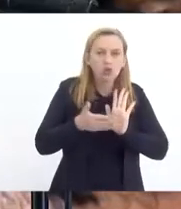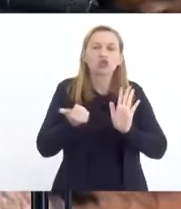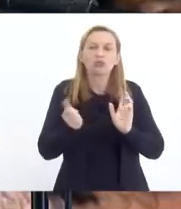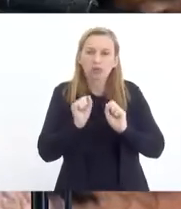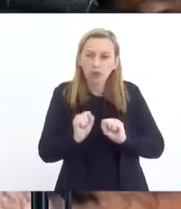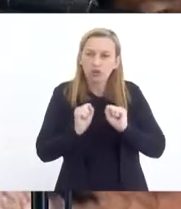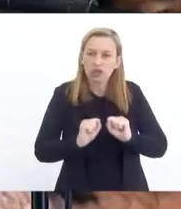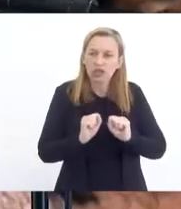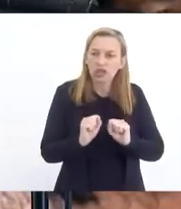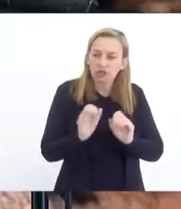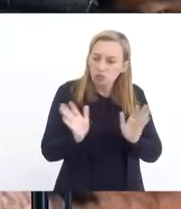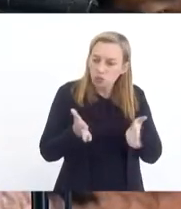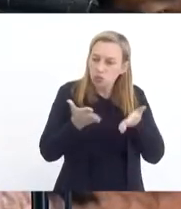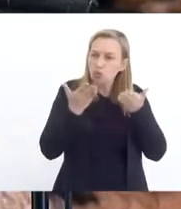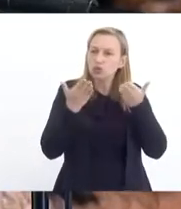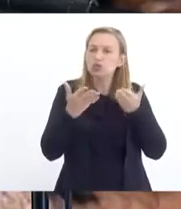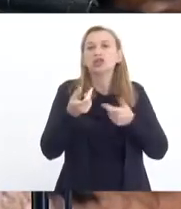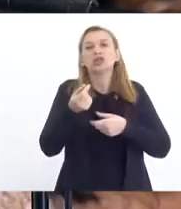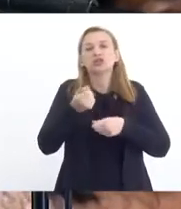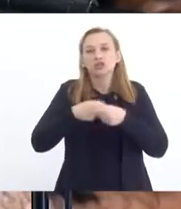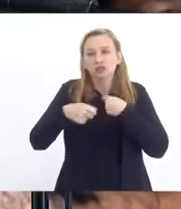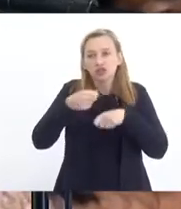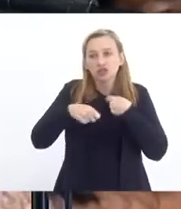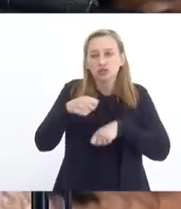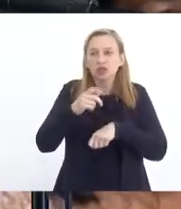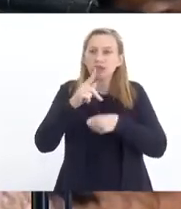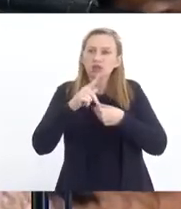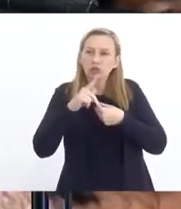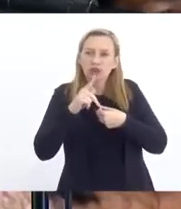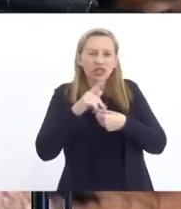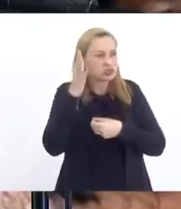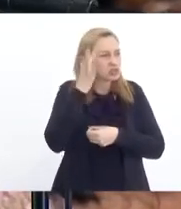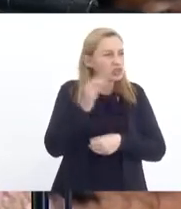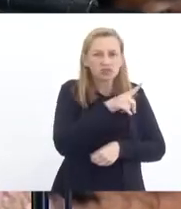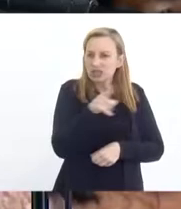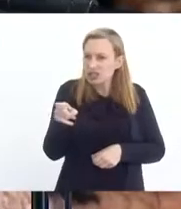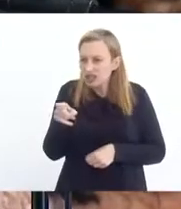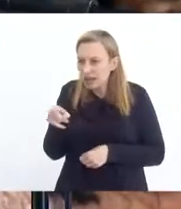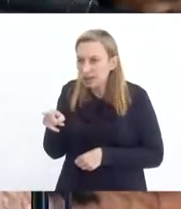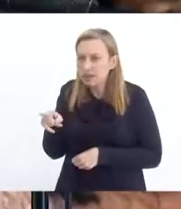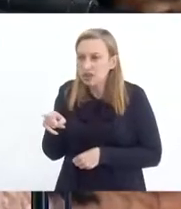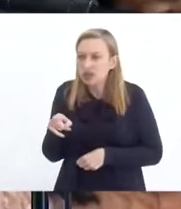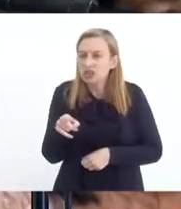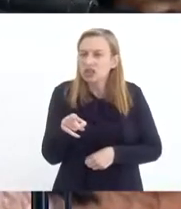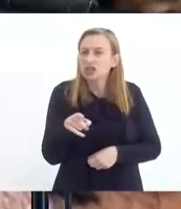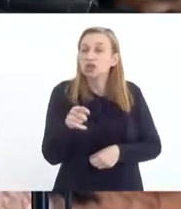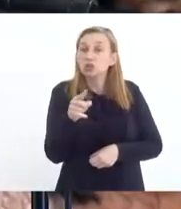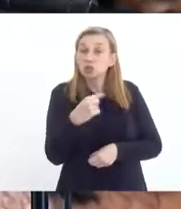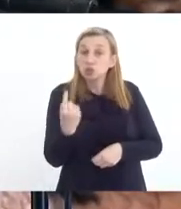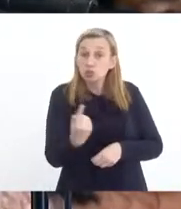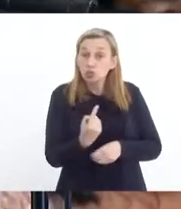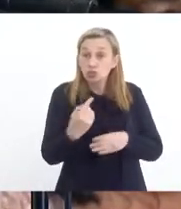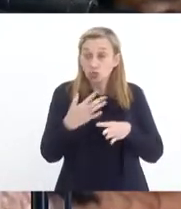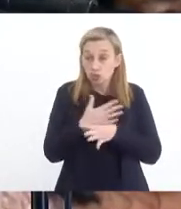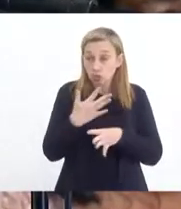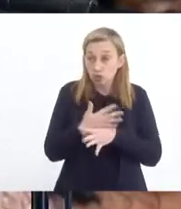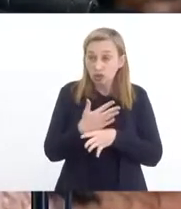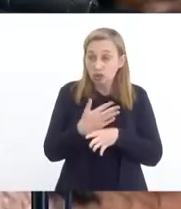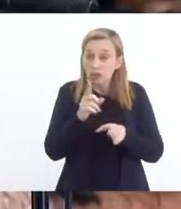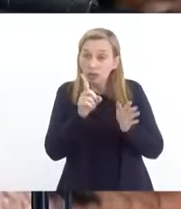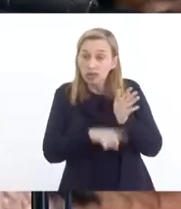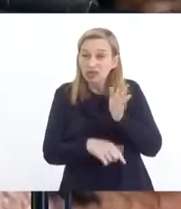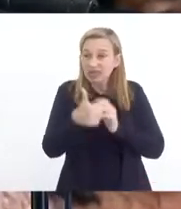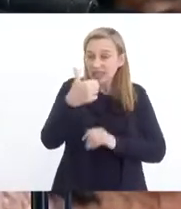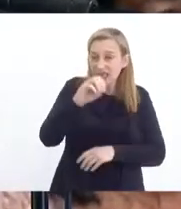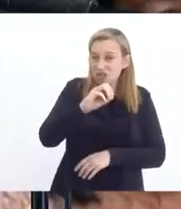poder realavancar os investimentos da Petrobras, pessoal, que não sei se todos sabem também, que na nossa região eles caíram de 10